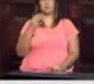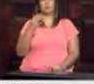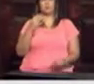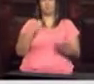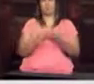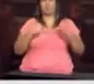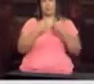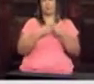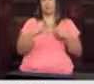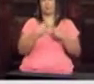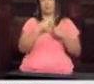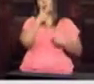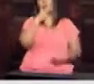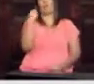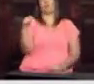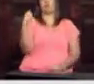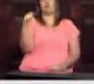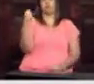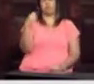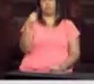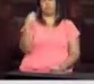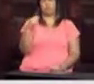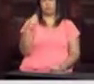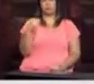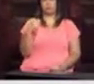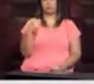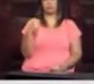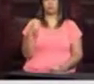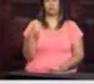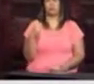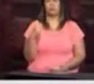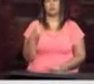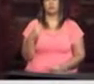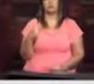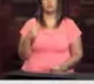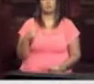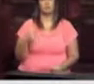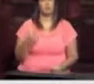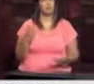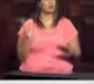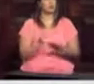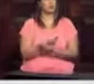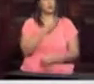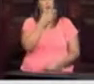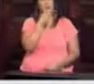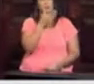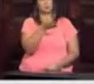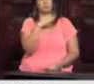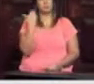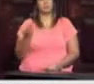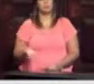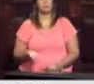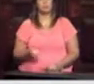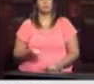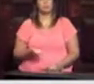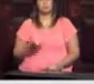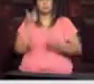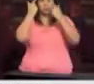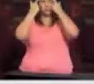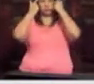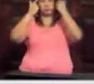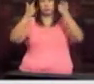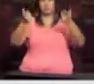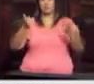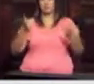com um soco mortal, matou aquele atleta argentino. A violência